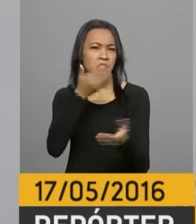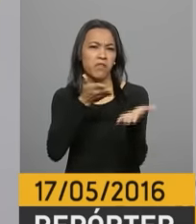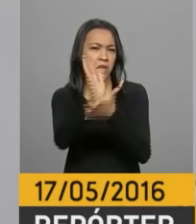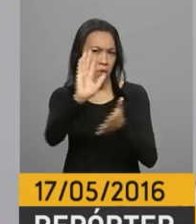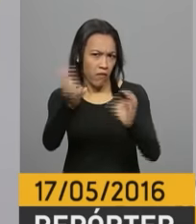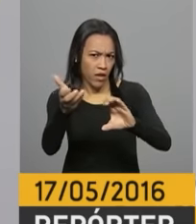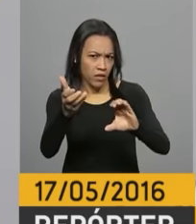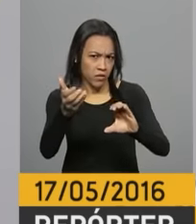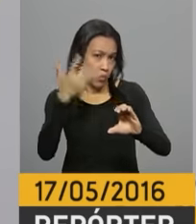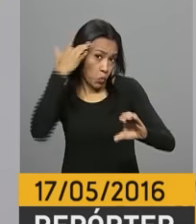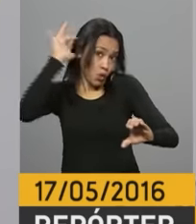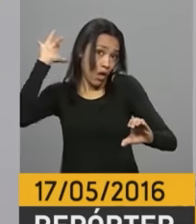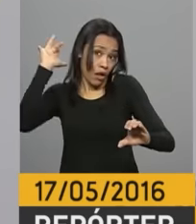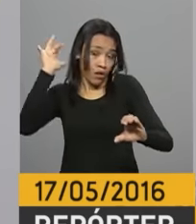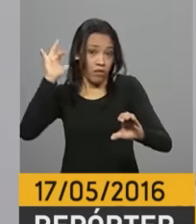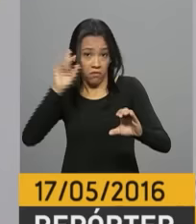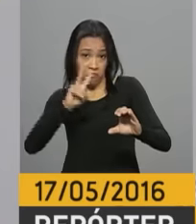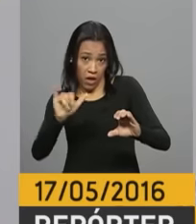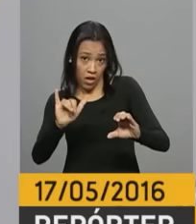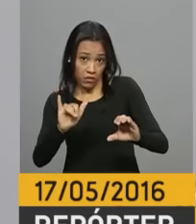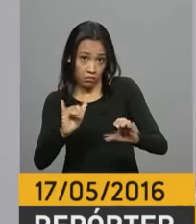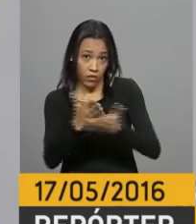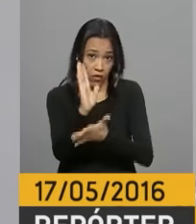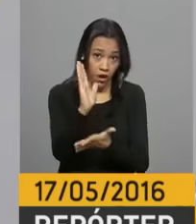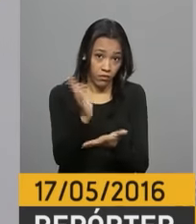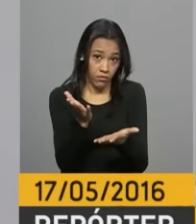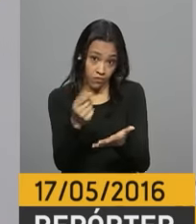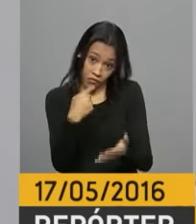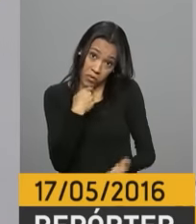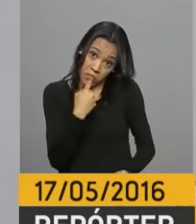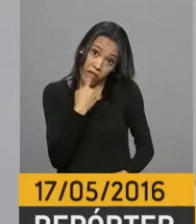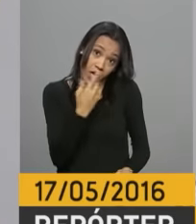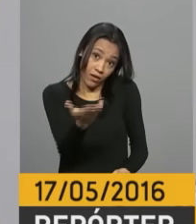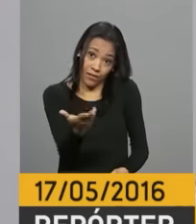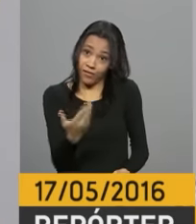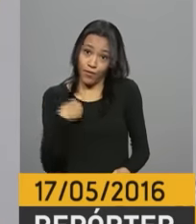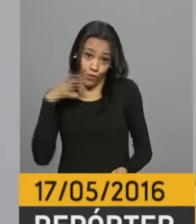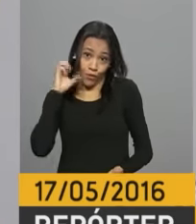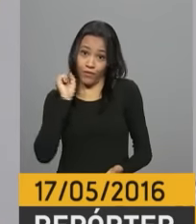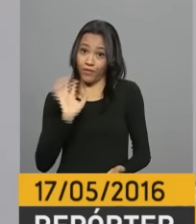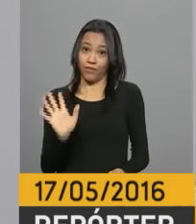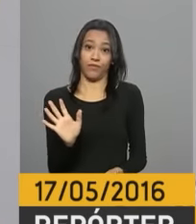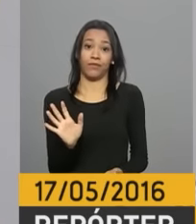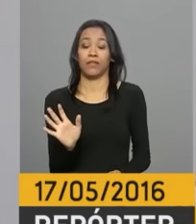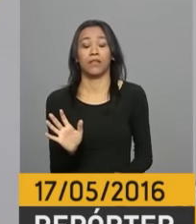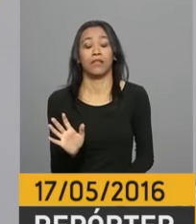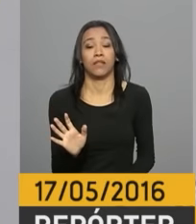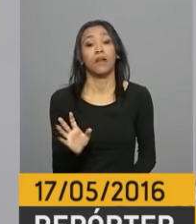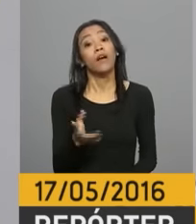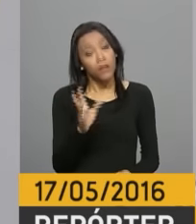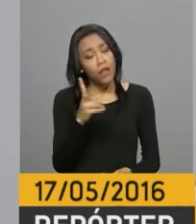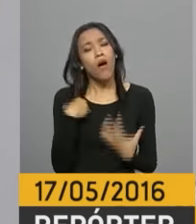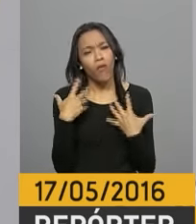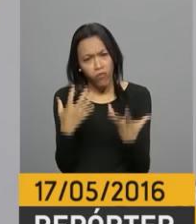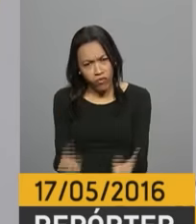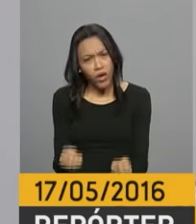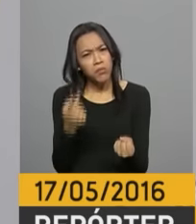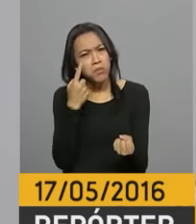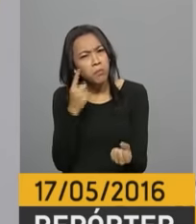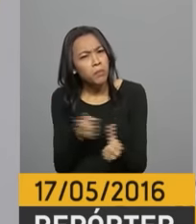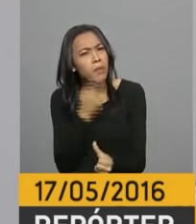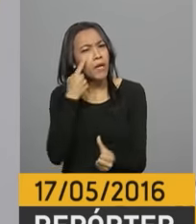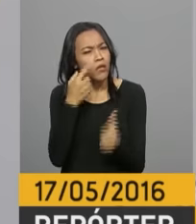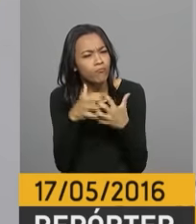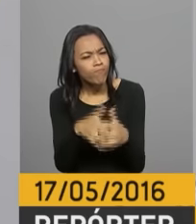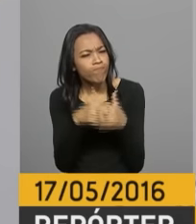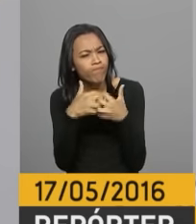será? Não sei. O senhor acha que vai ser? Tudo bem, você que está me dizendo, eu estou ouvindo. Não, nós vamos trabalhar com os fatos na medida